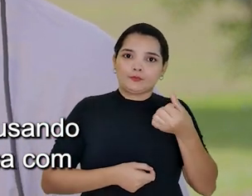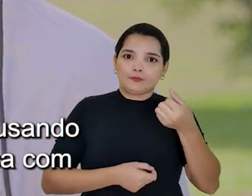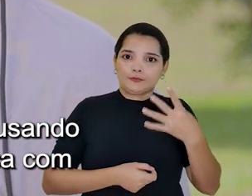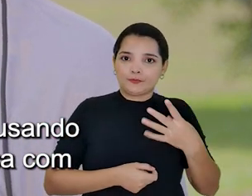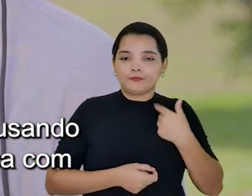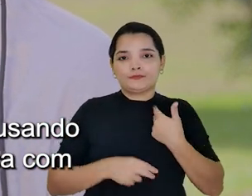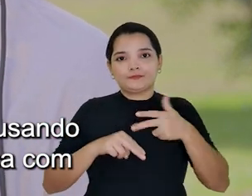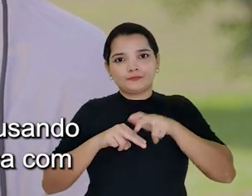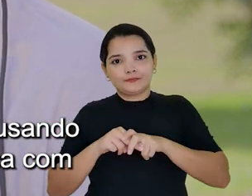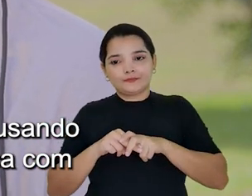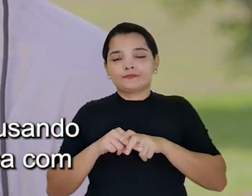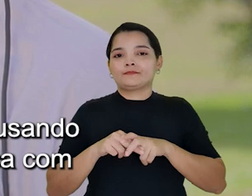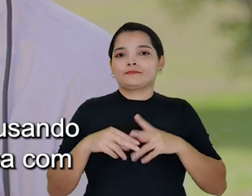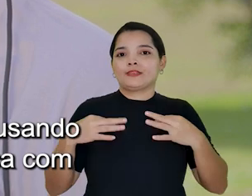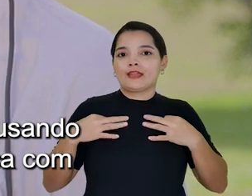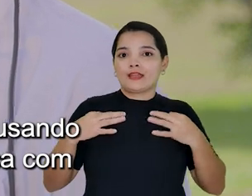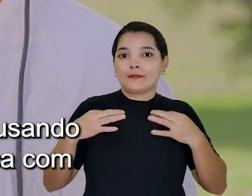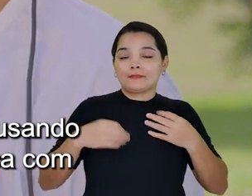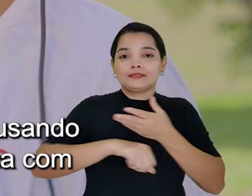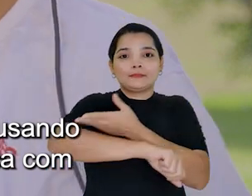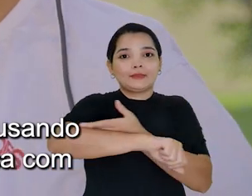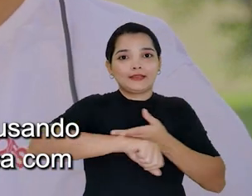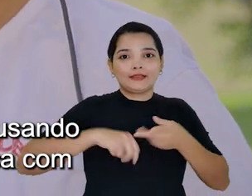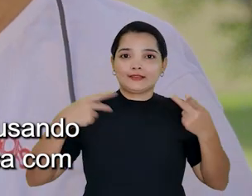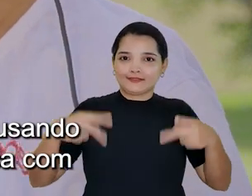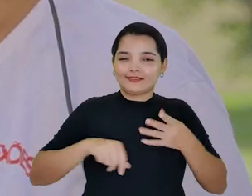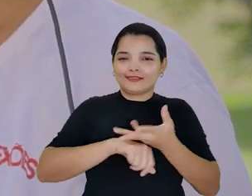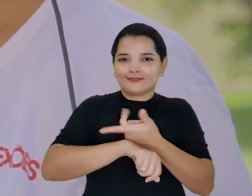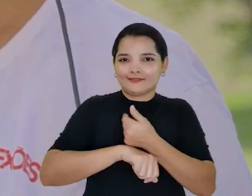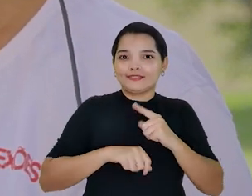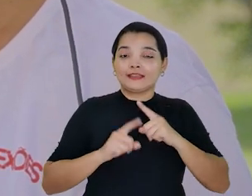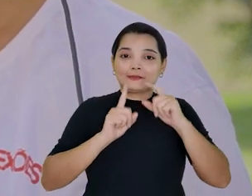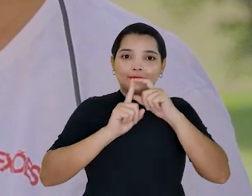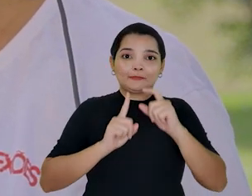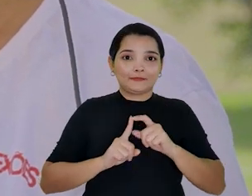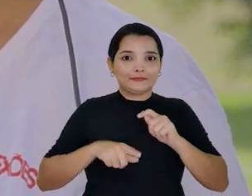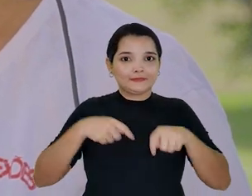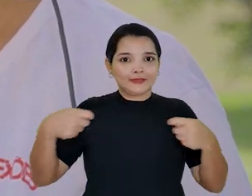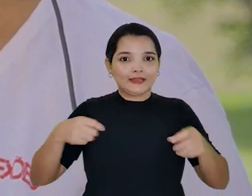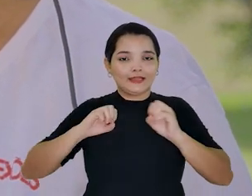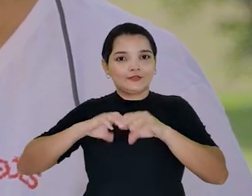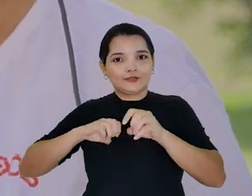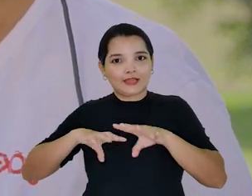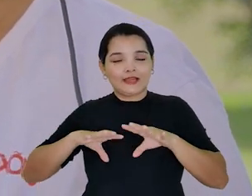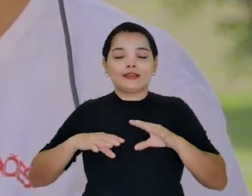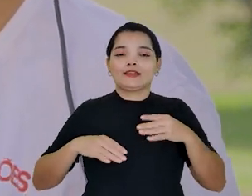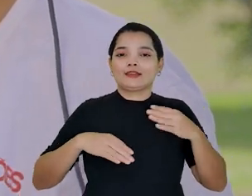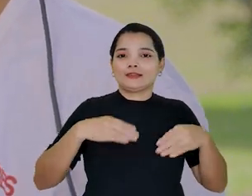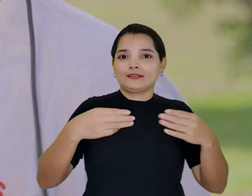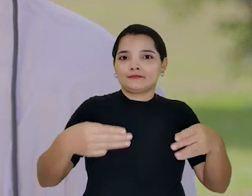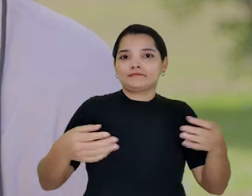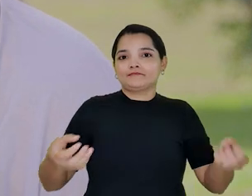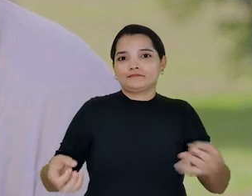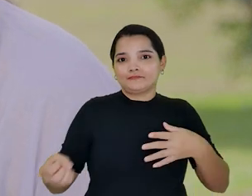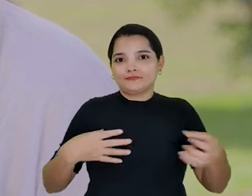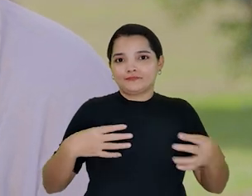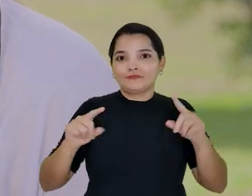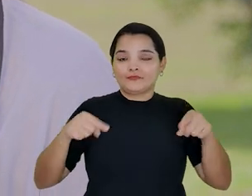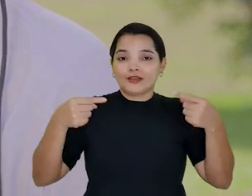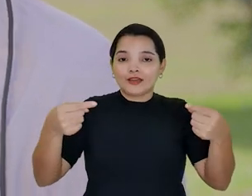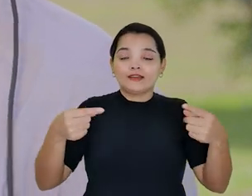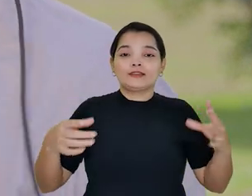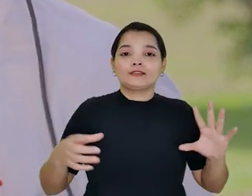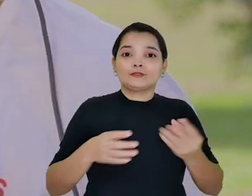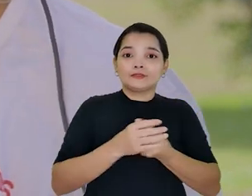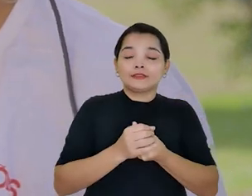M tô sentada usando uma camisa do evento que é uma camisa branca com as palavras educar Inovar e incluir é a camisa do